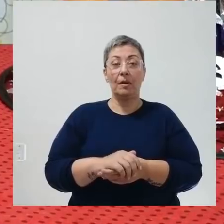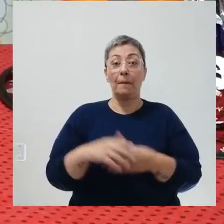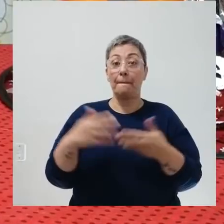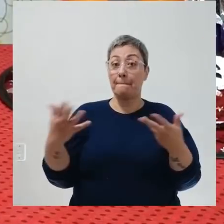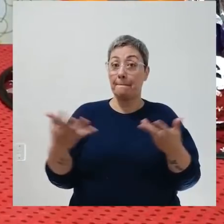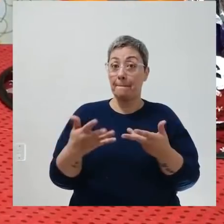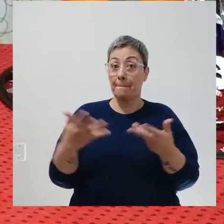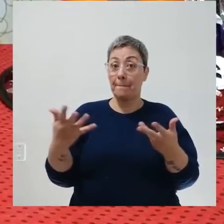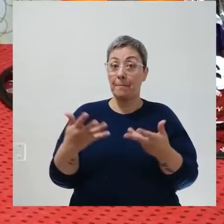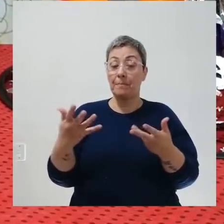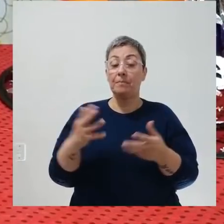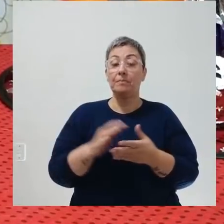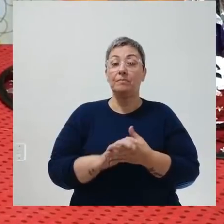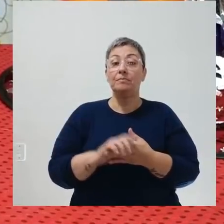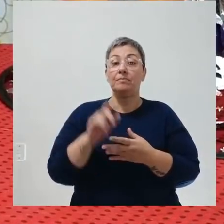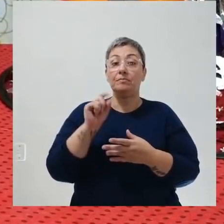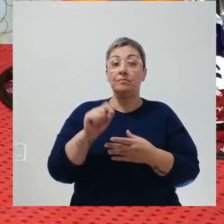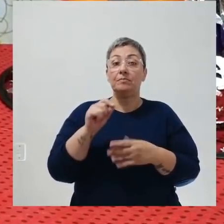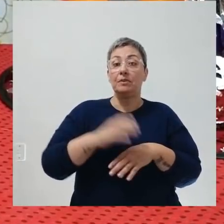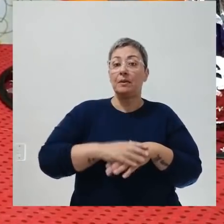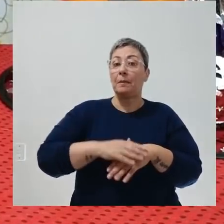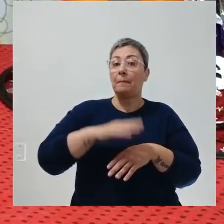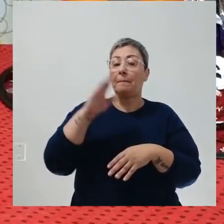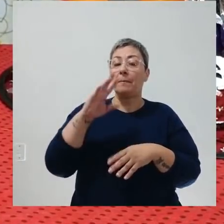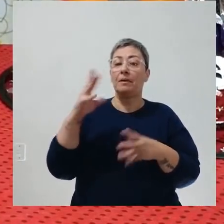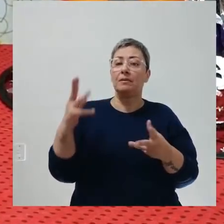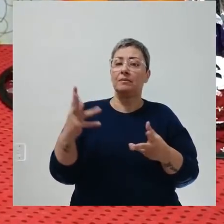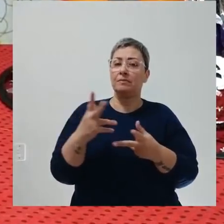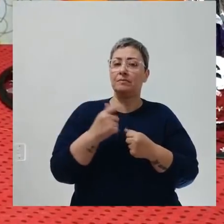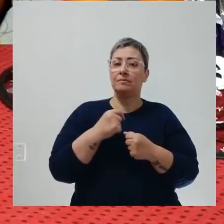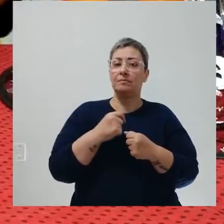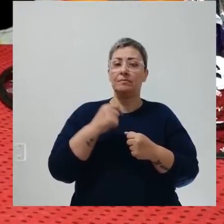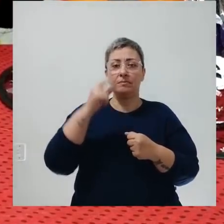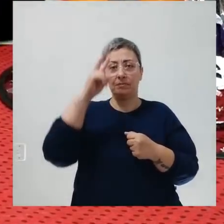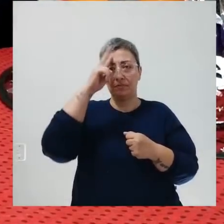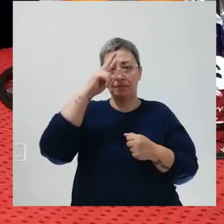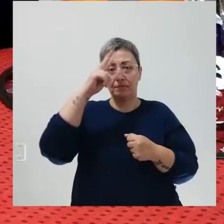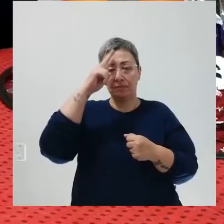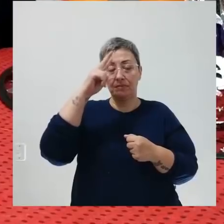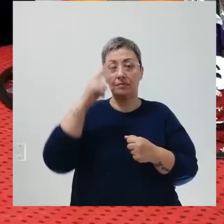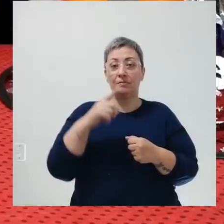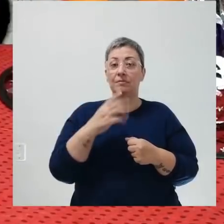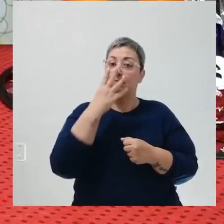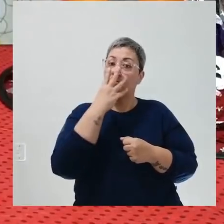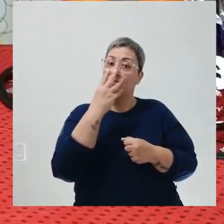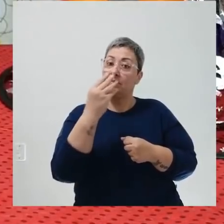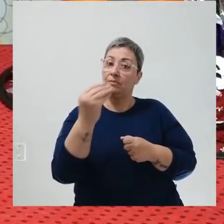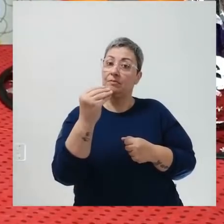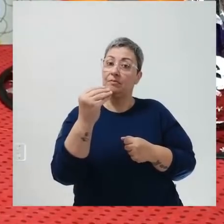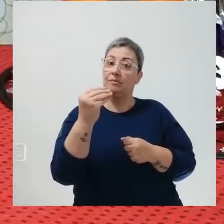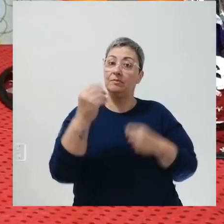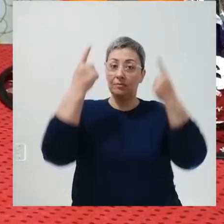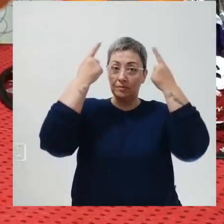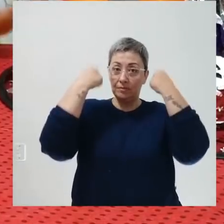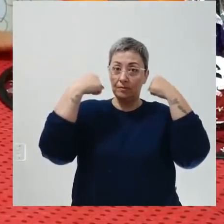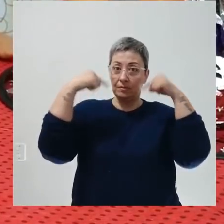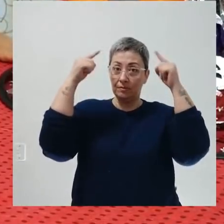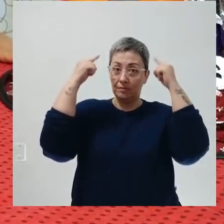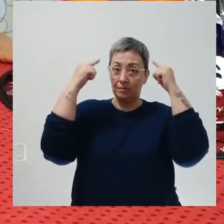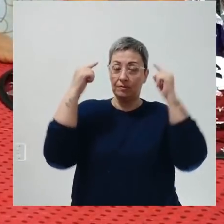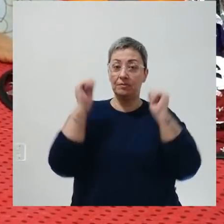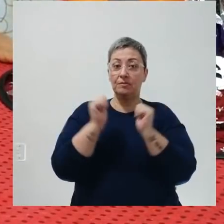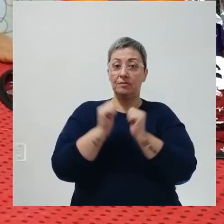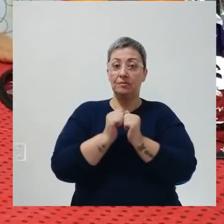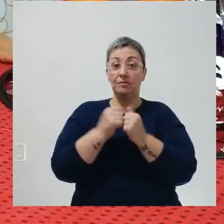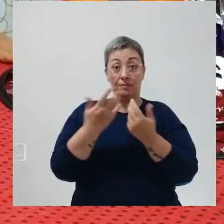E hoje, com mais uma grande fábula, o lobo e o cordeiro.